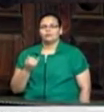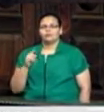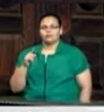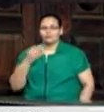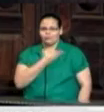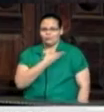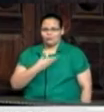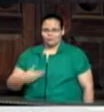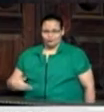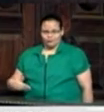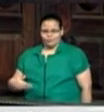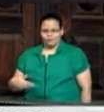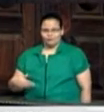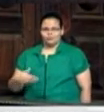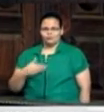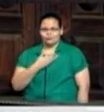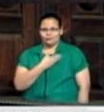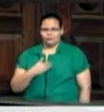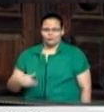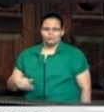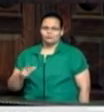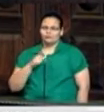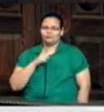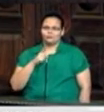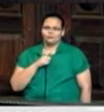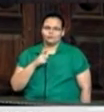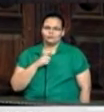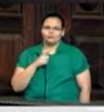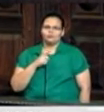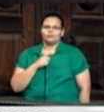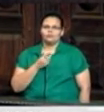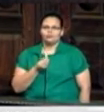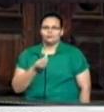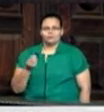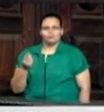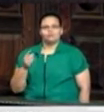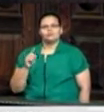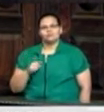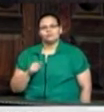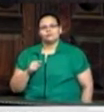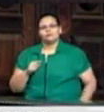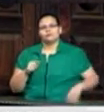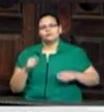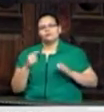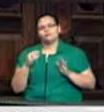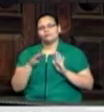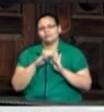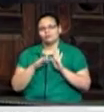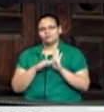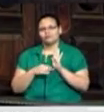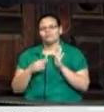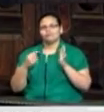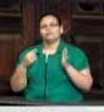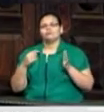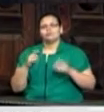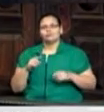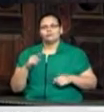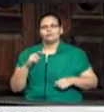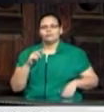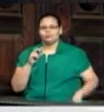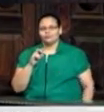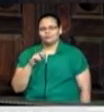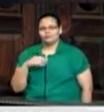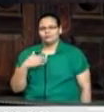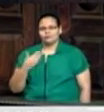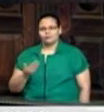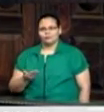Um governo tem muitos vetores importantes. O